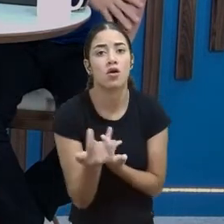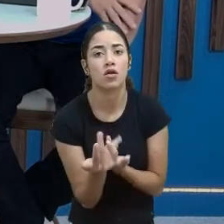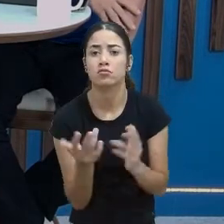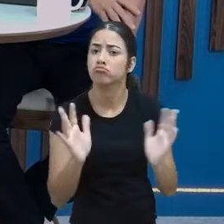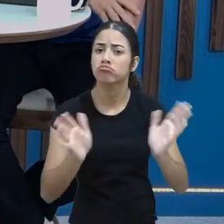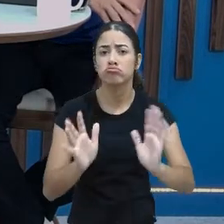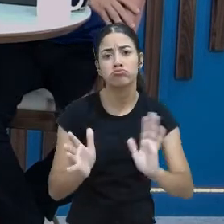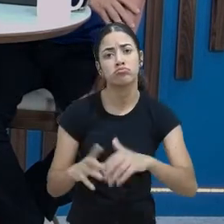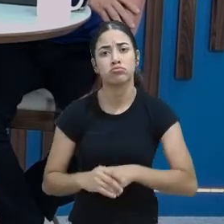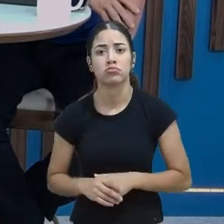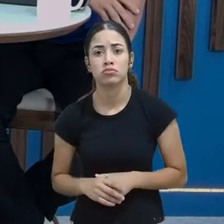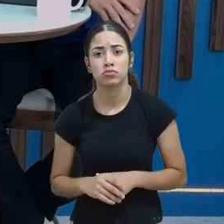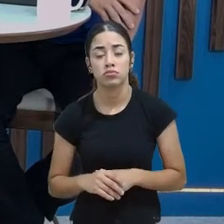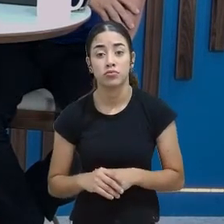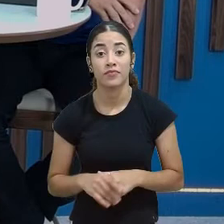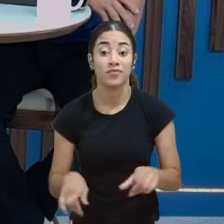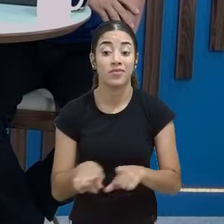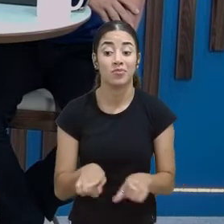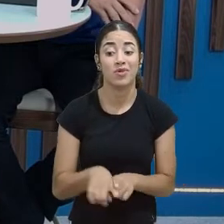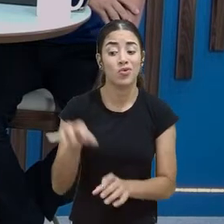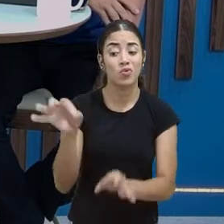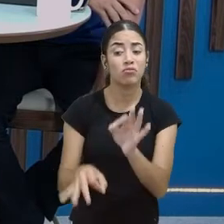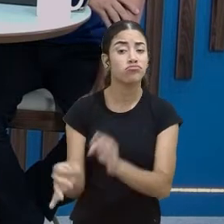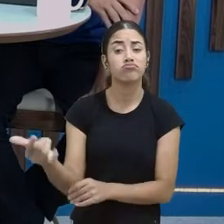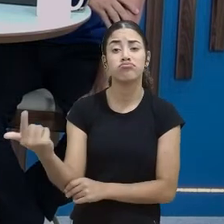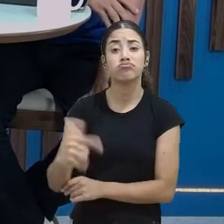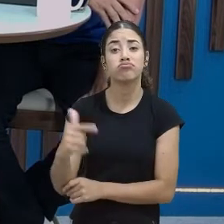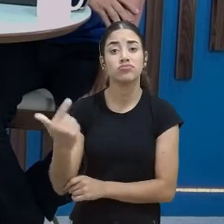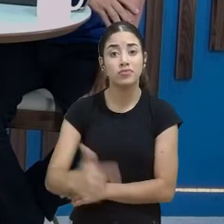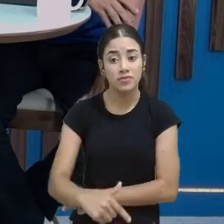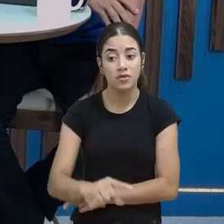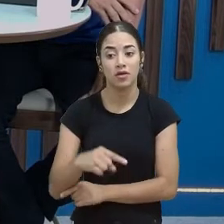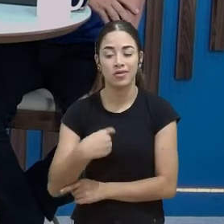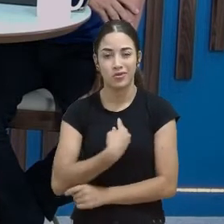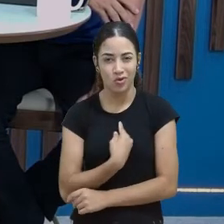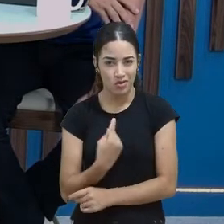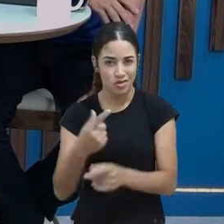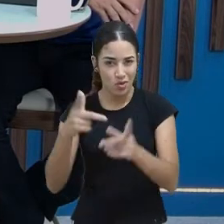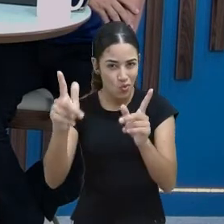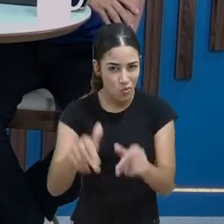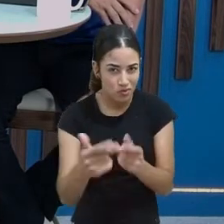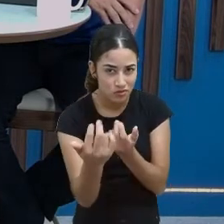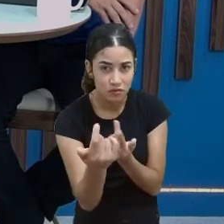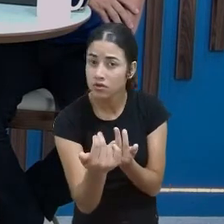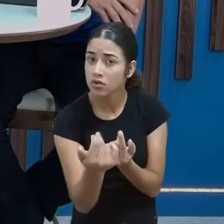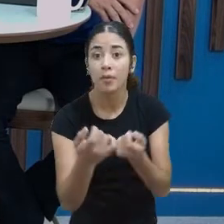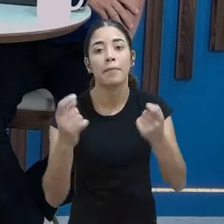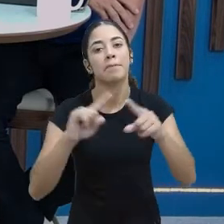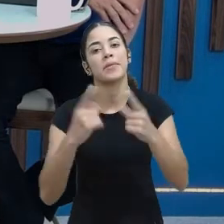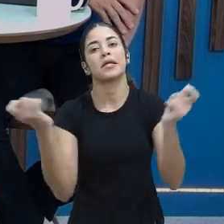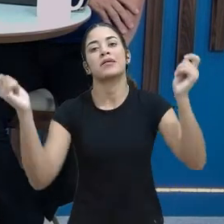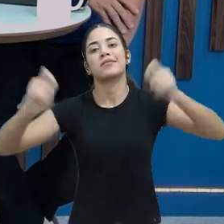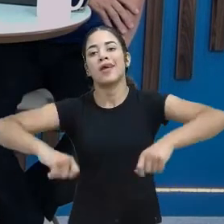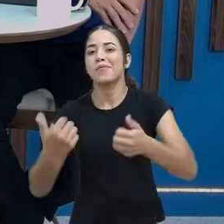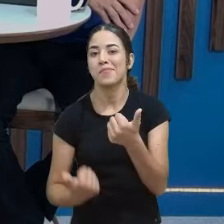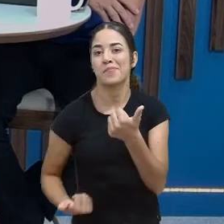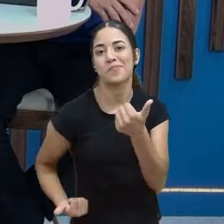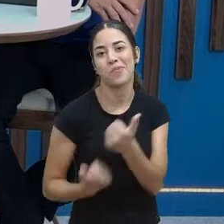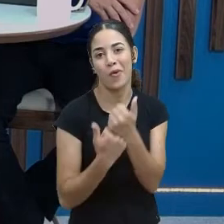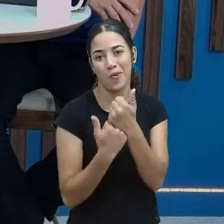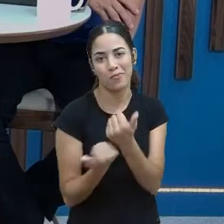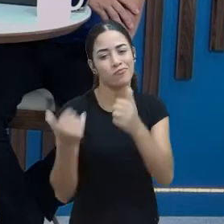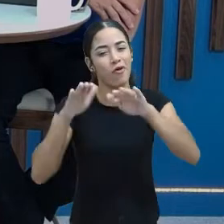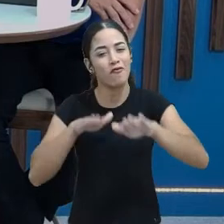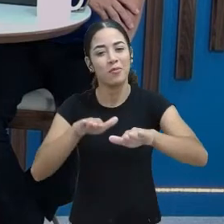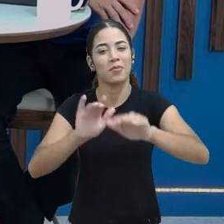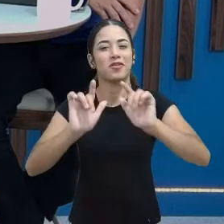desse racismo, né, dessas injustiças, mas a gente pode chegar junto desse movimento, né,